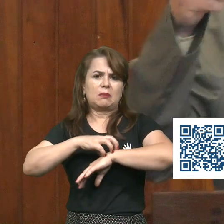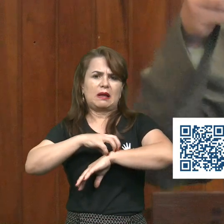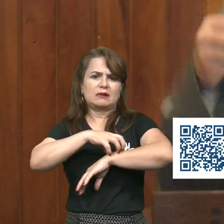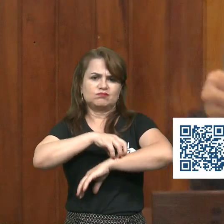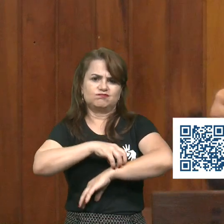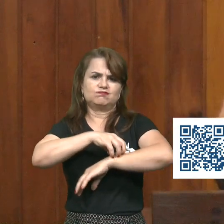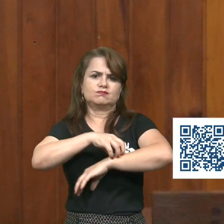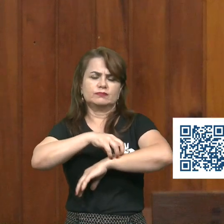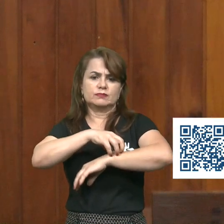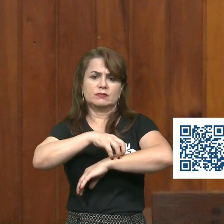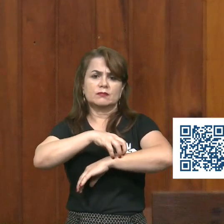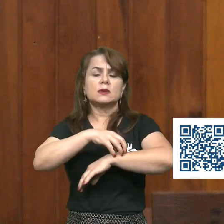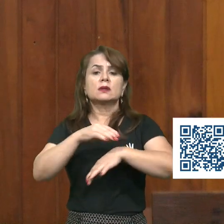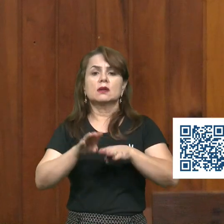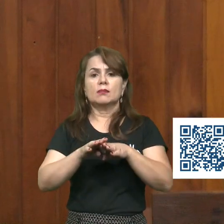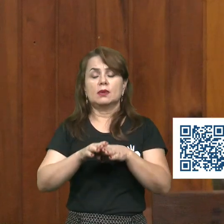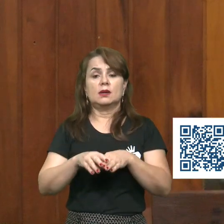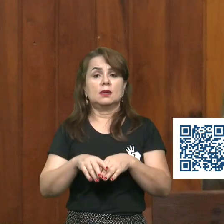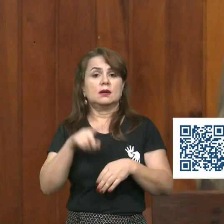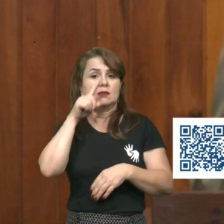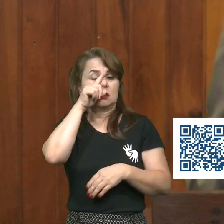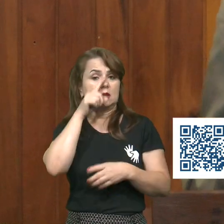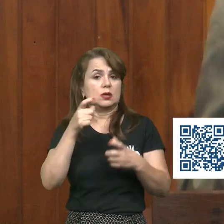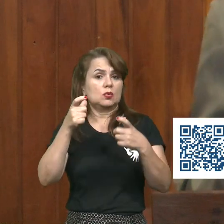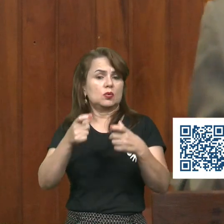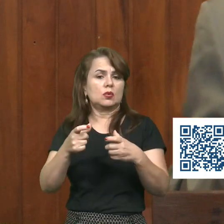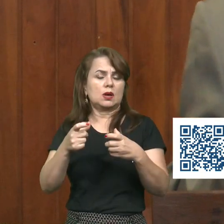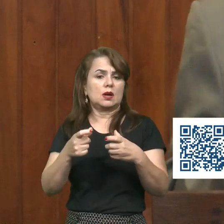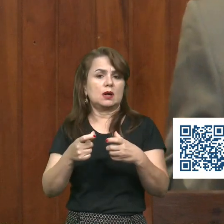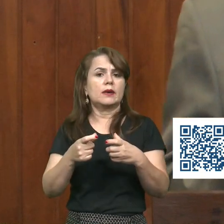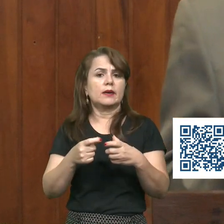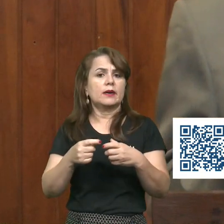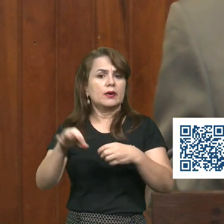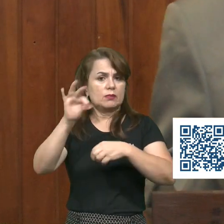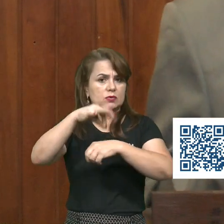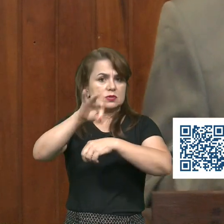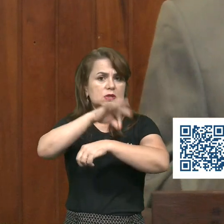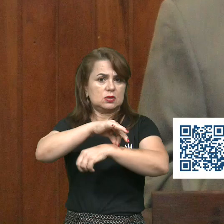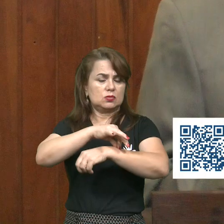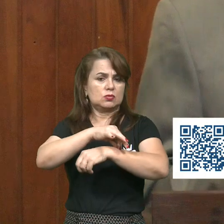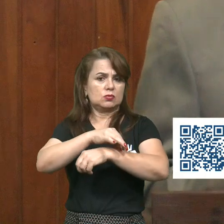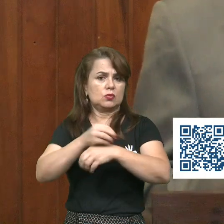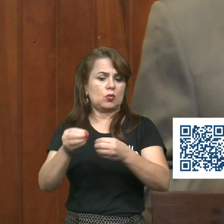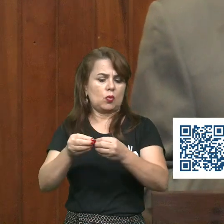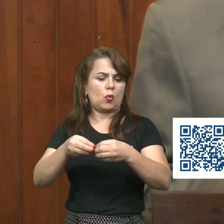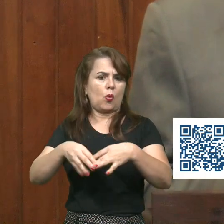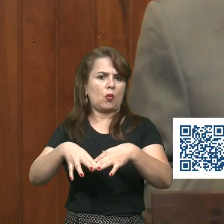e focos de criadores de mosquitos Aedes aegypti. Essas são